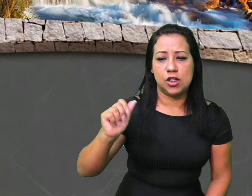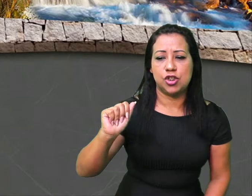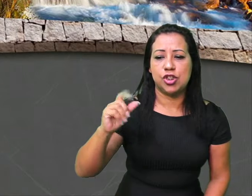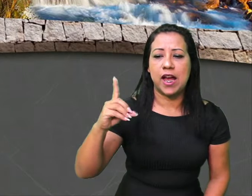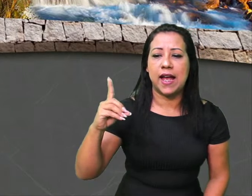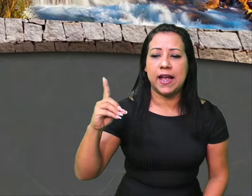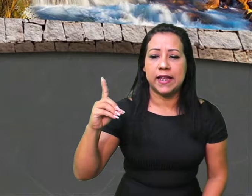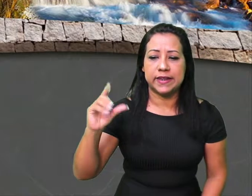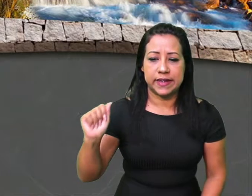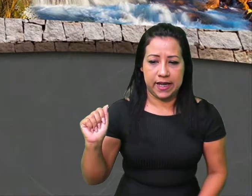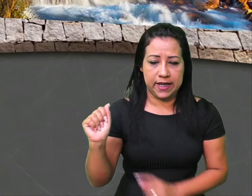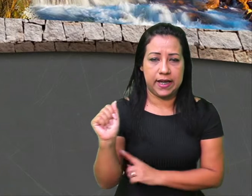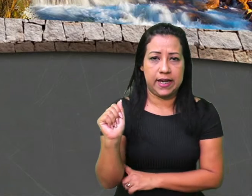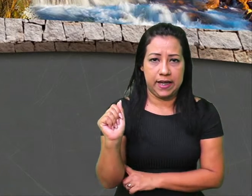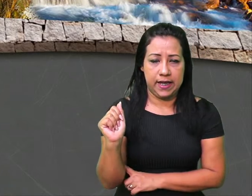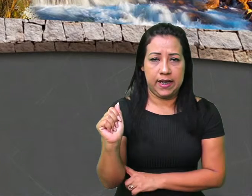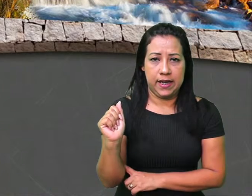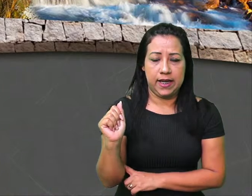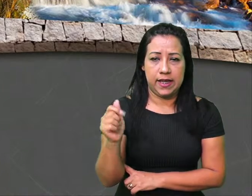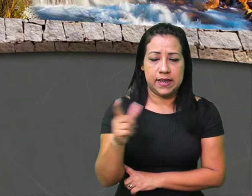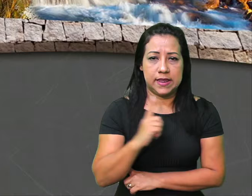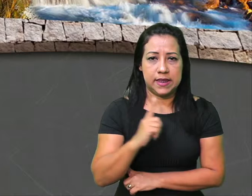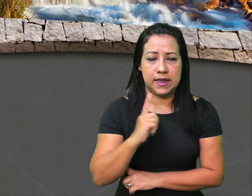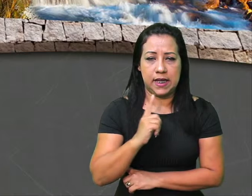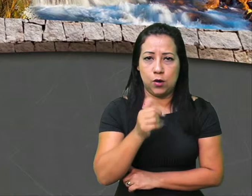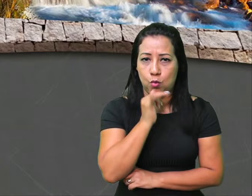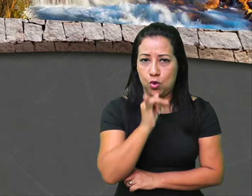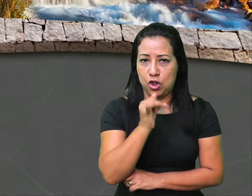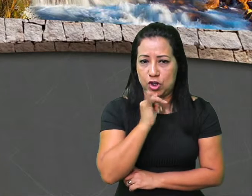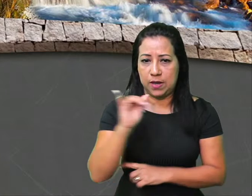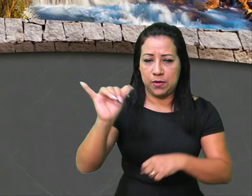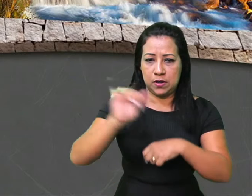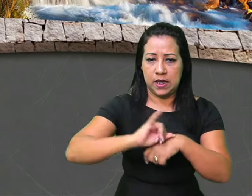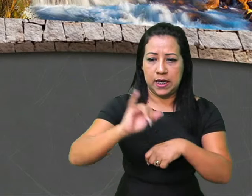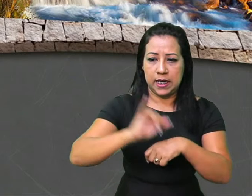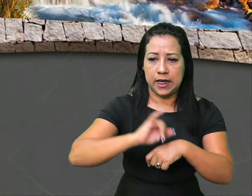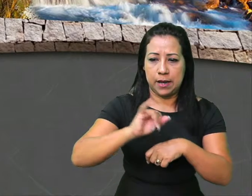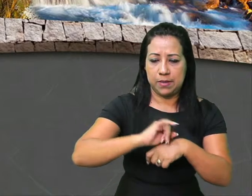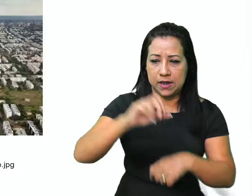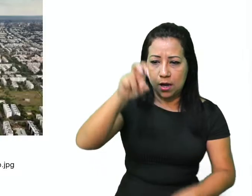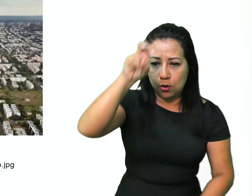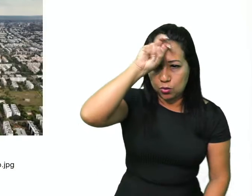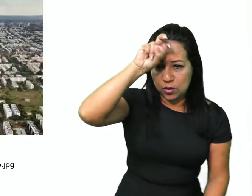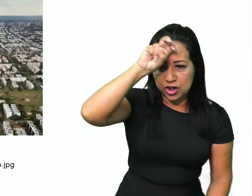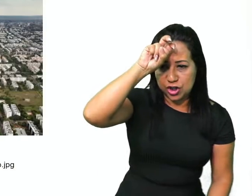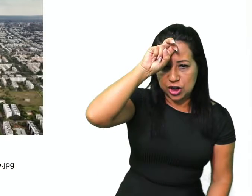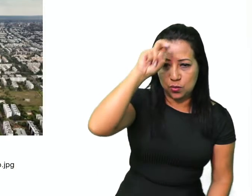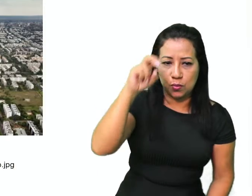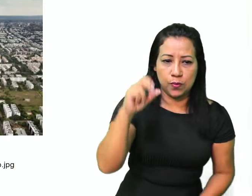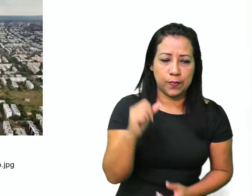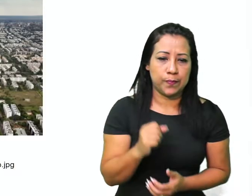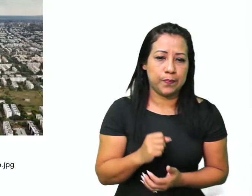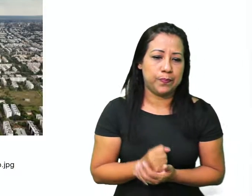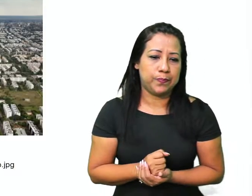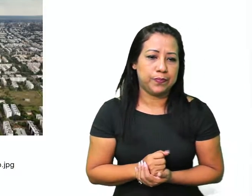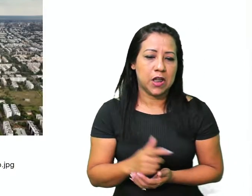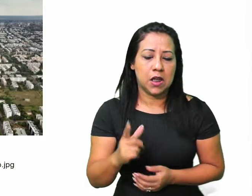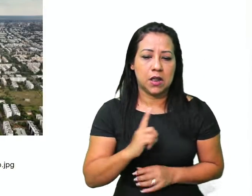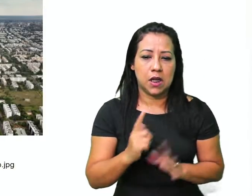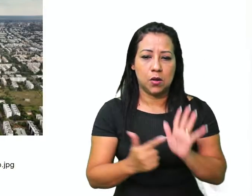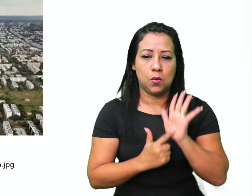nem nome, tá? Não tem nem nome, ok? Veja na telinha. Ele citou aí